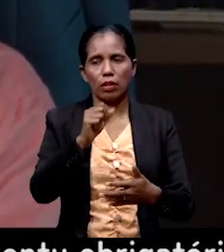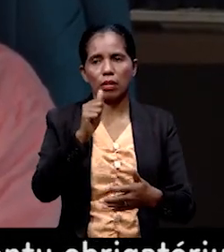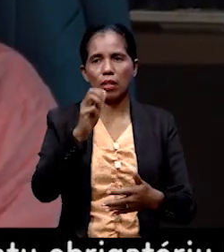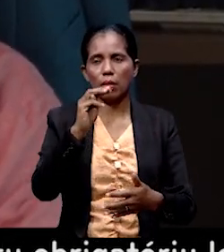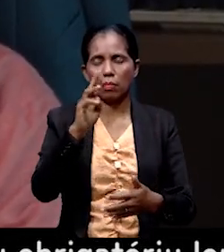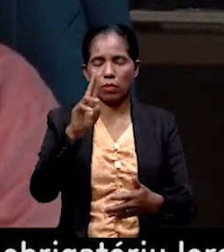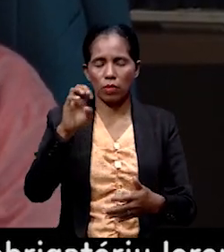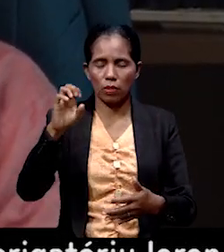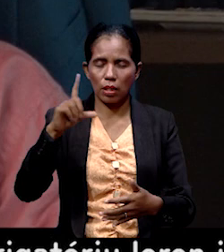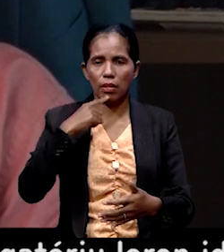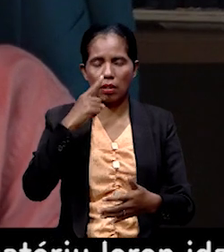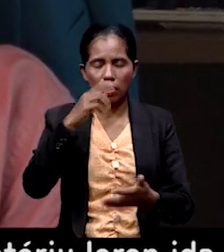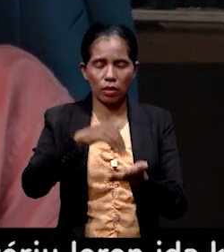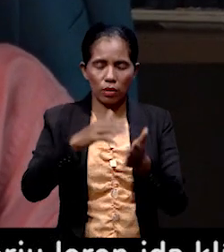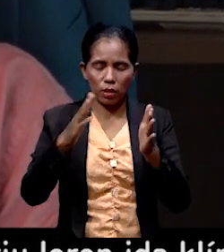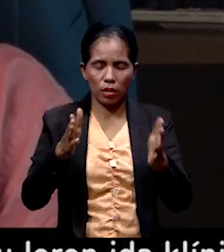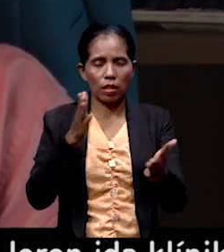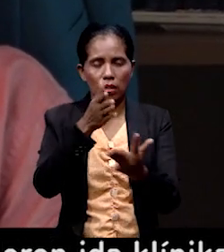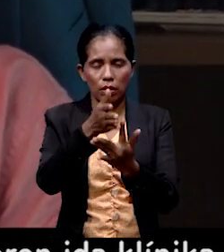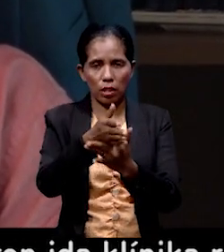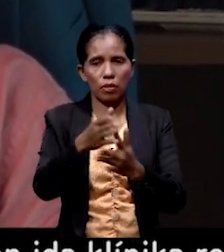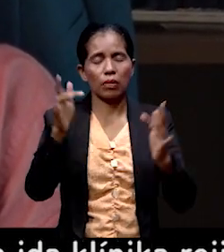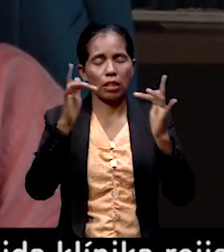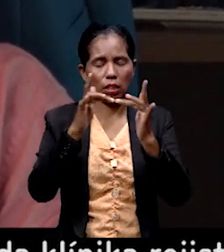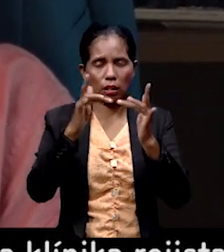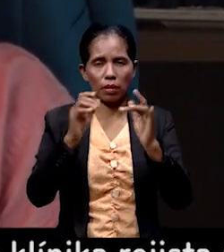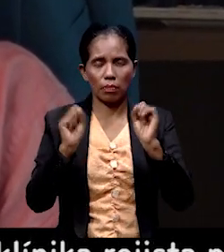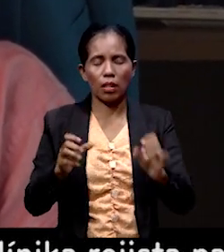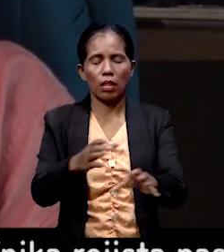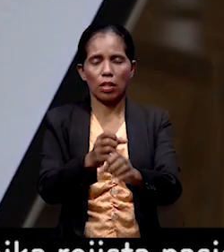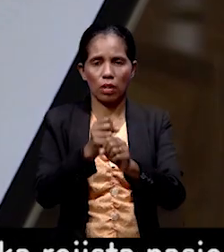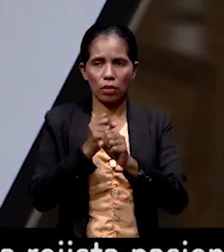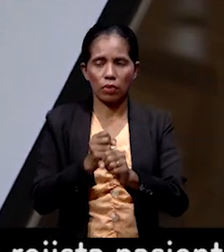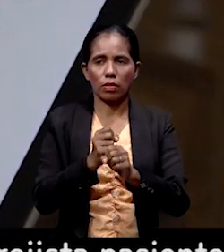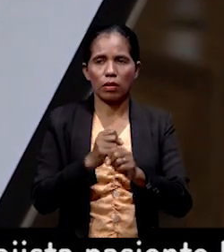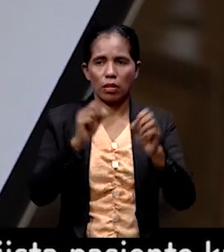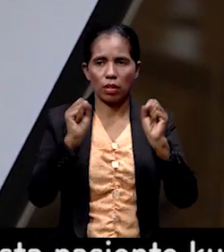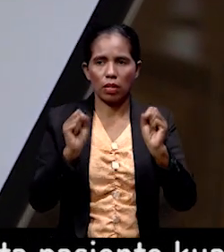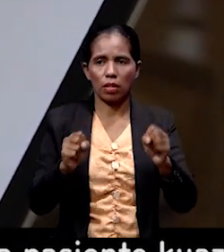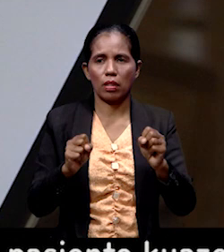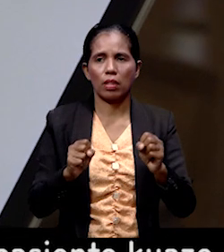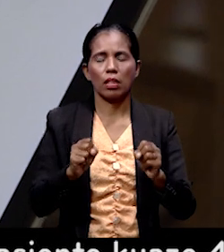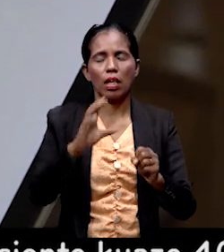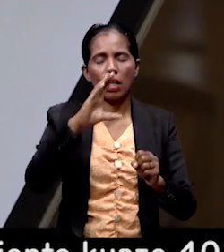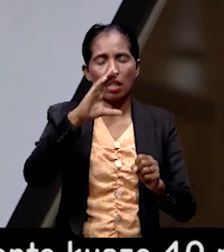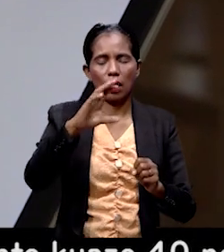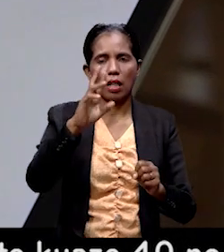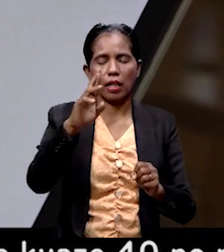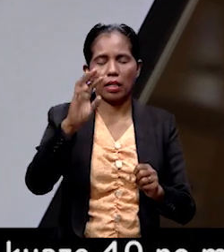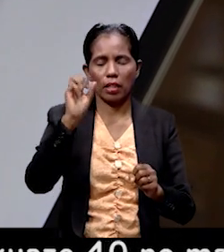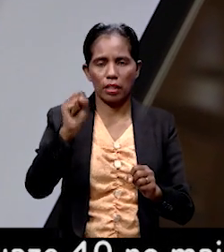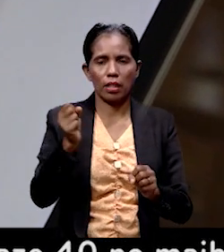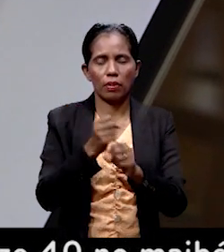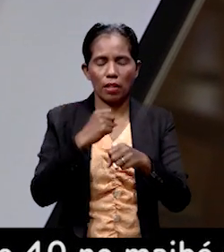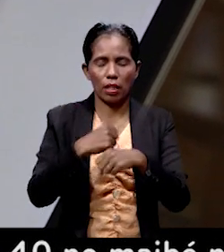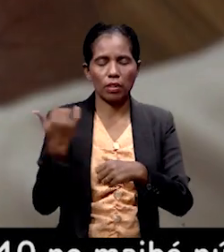aluno sirenebe durante ne acesso ia aulas online bele foti ficha planificação KKRS hodi halo sirene